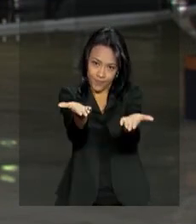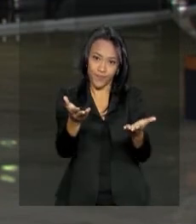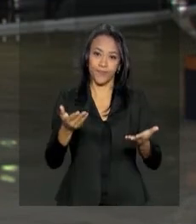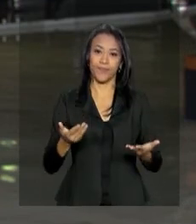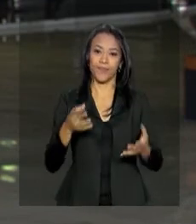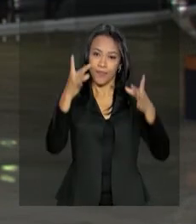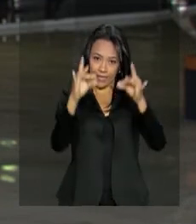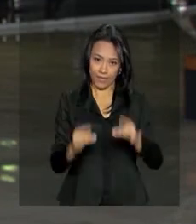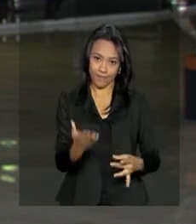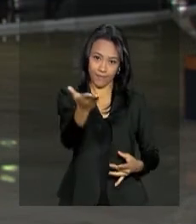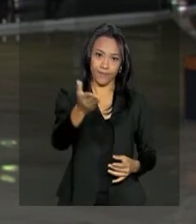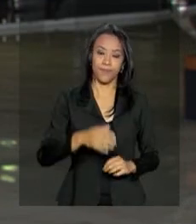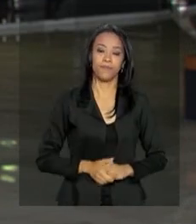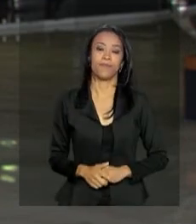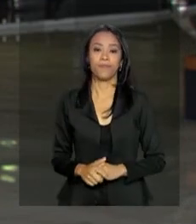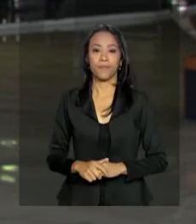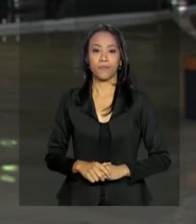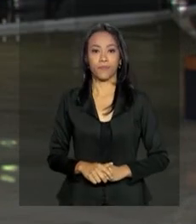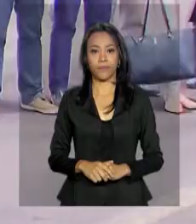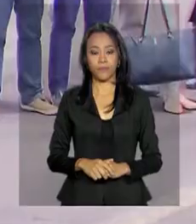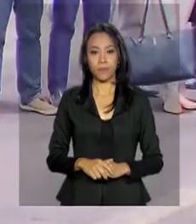os detalhes na reportagem.